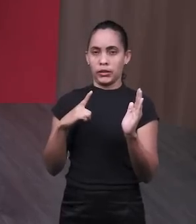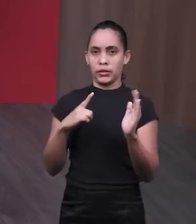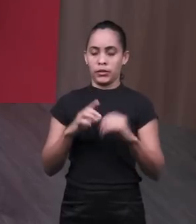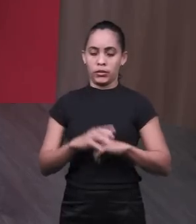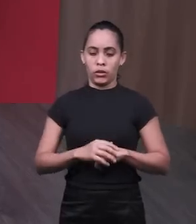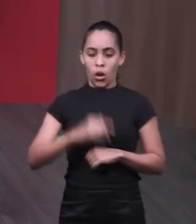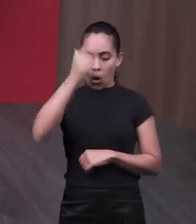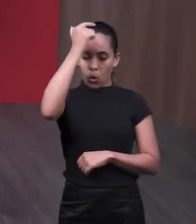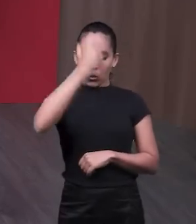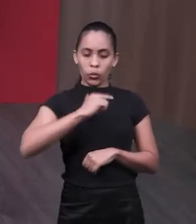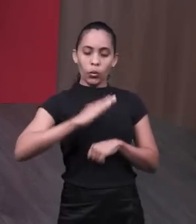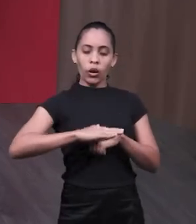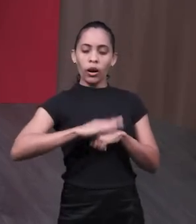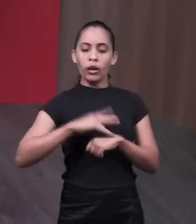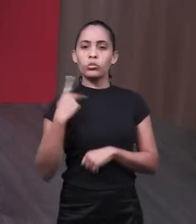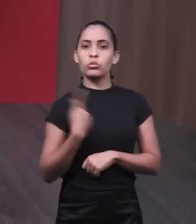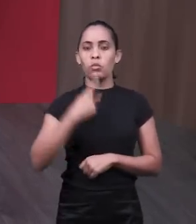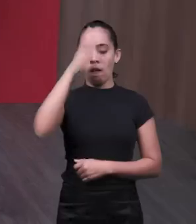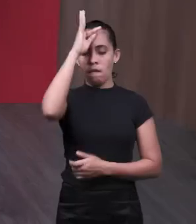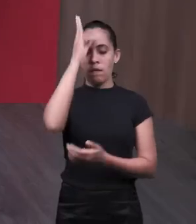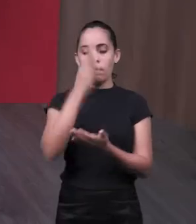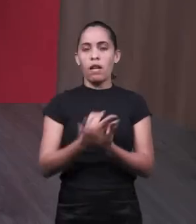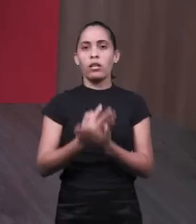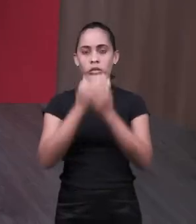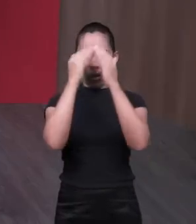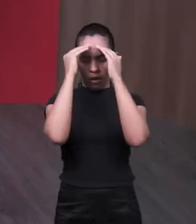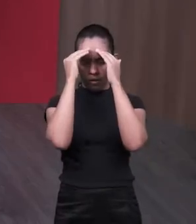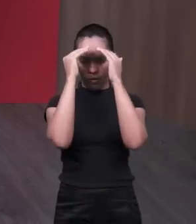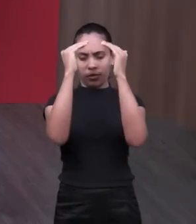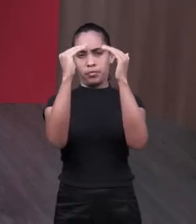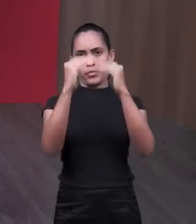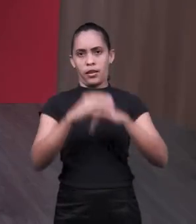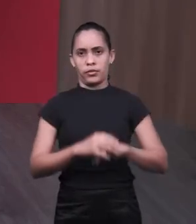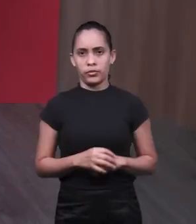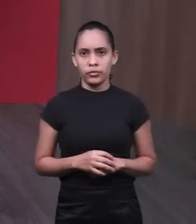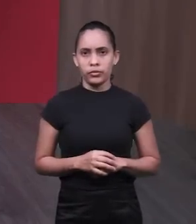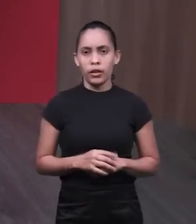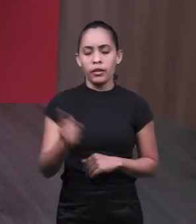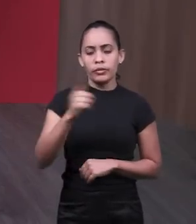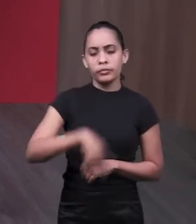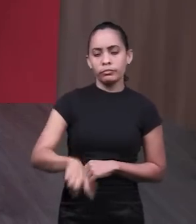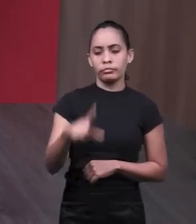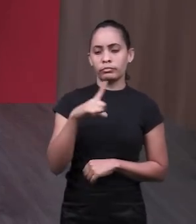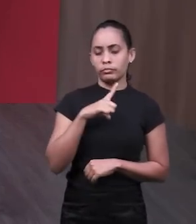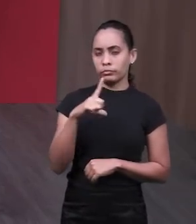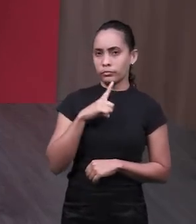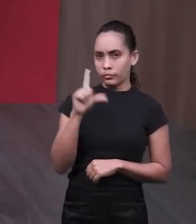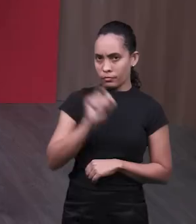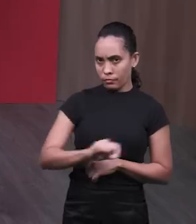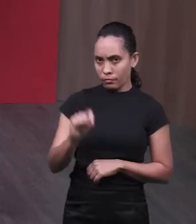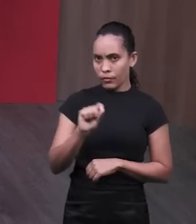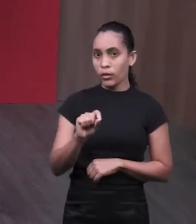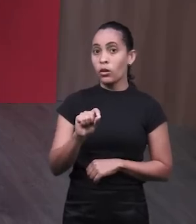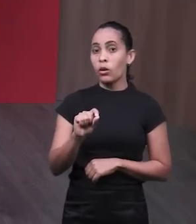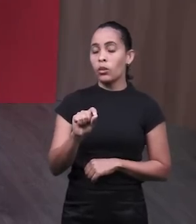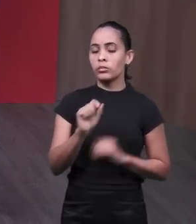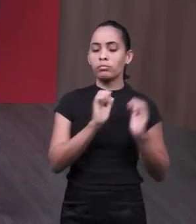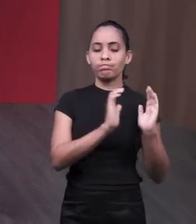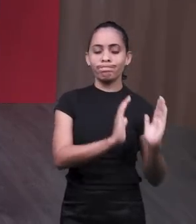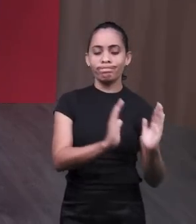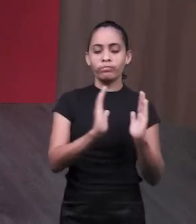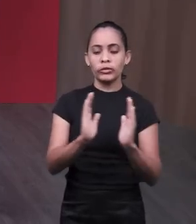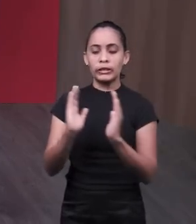seu espaço, ou que a sua fé seja respeitada. Eu acho que vale muito a pena, Jerônimo, você passar para os demais jovens essa observação